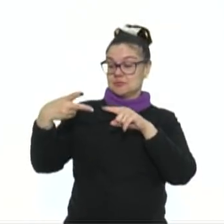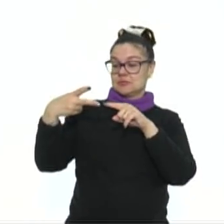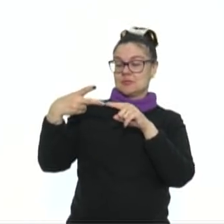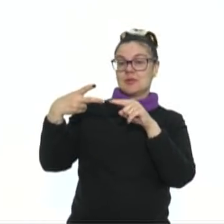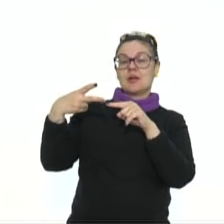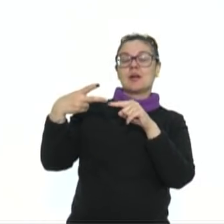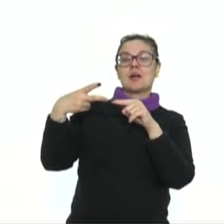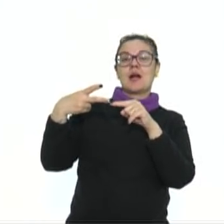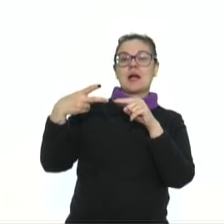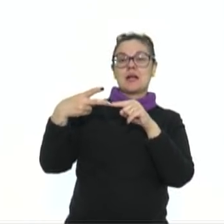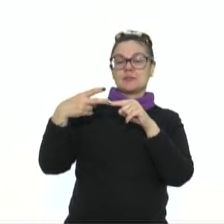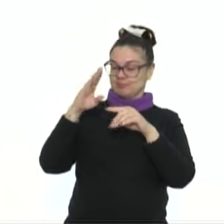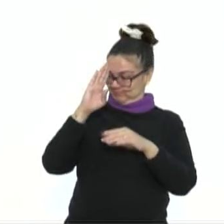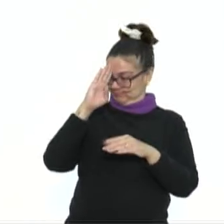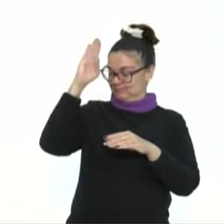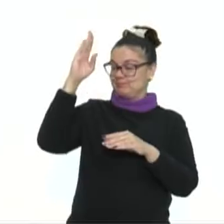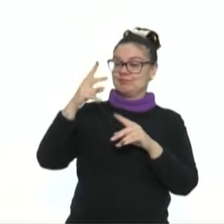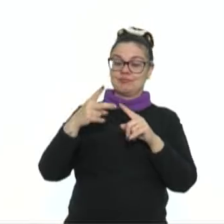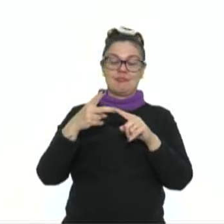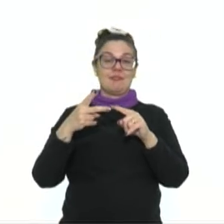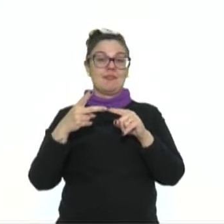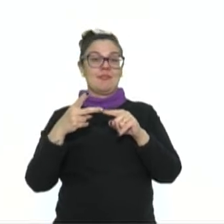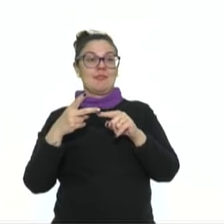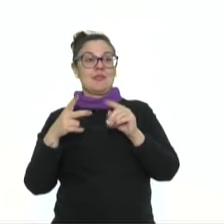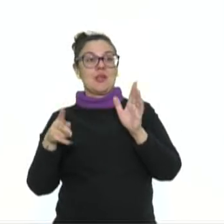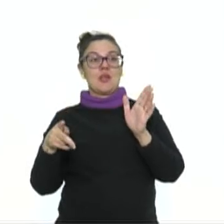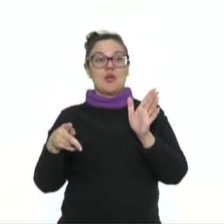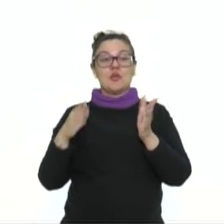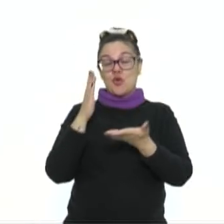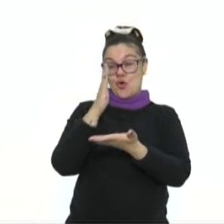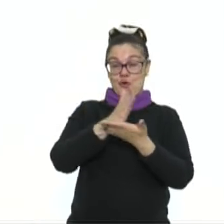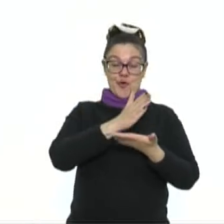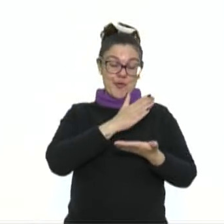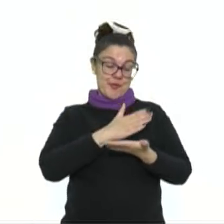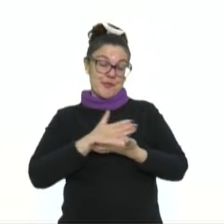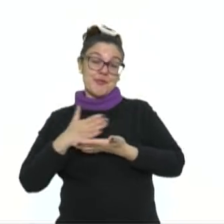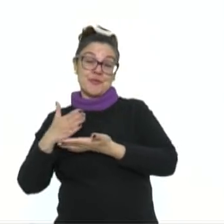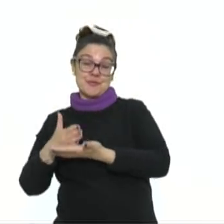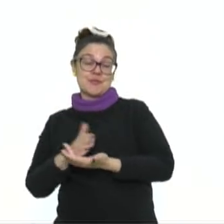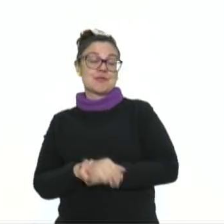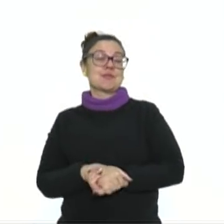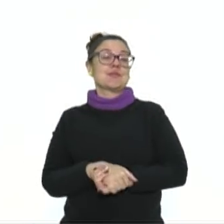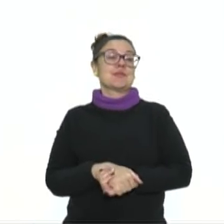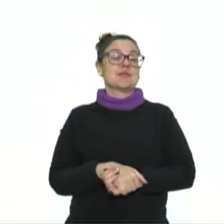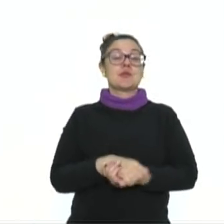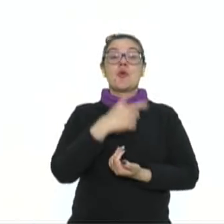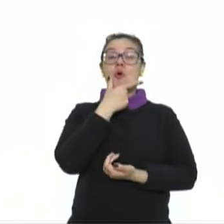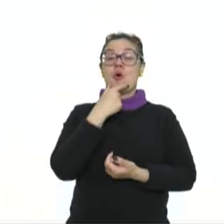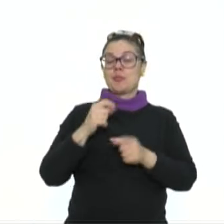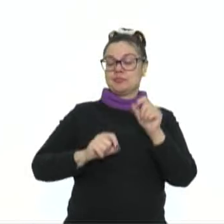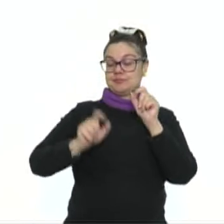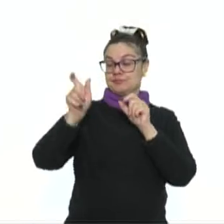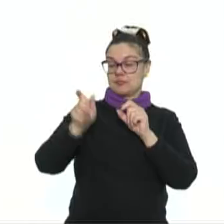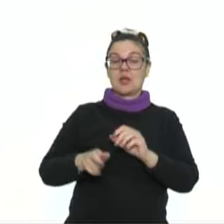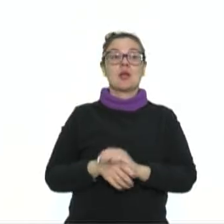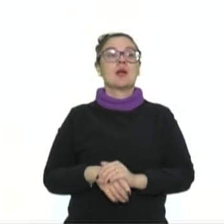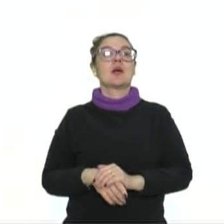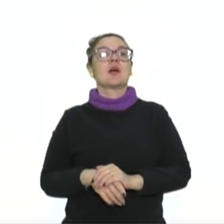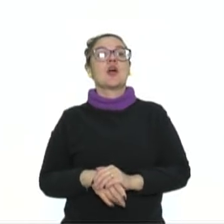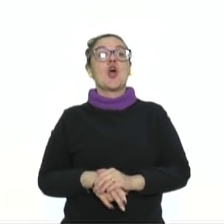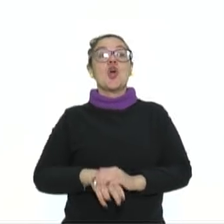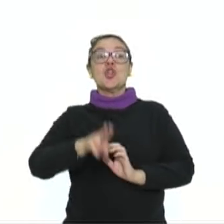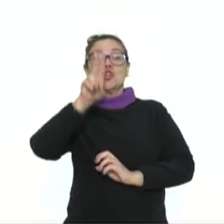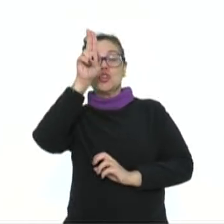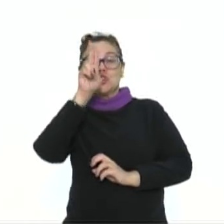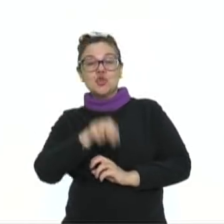A segunda máxima que nós temos aí no cotidiano, nos valores que ele constata, é justamente essa. Jamais